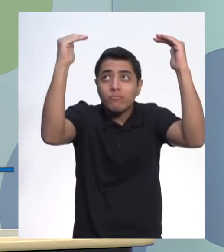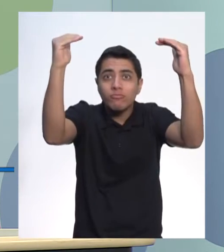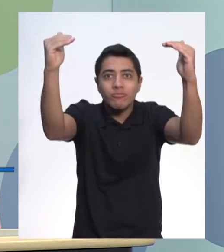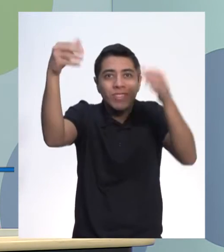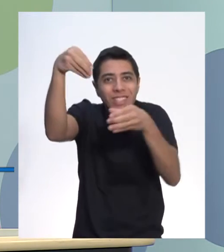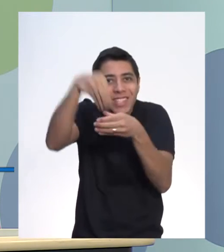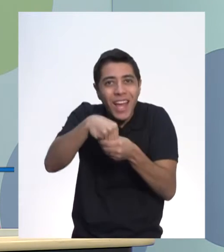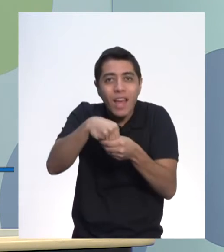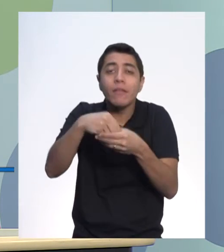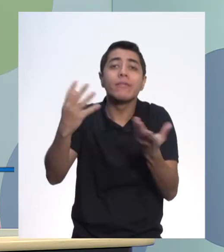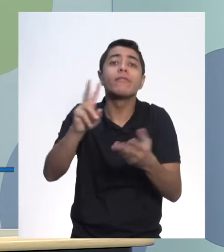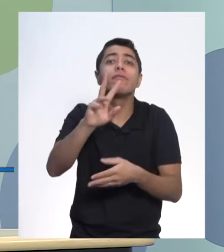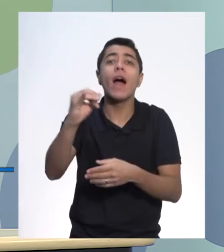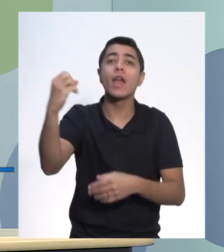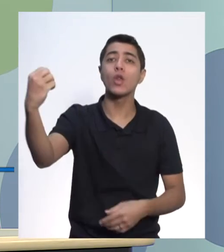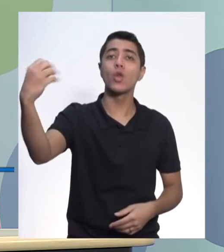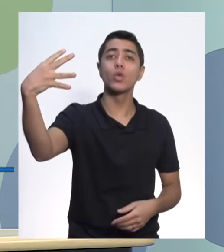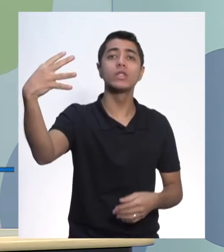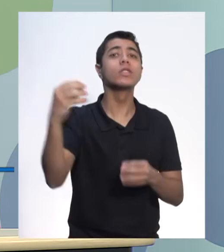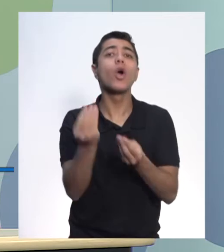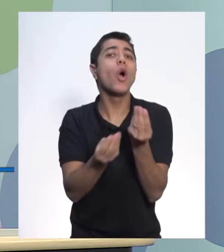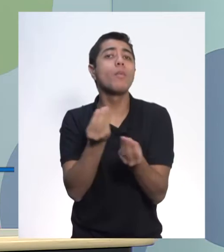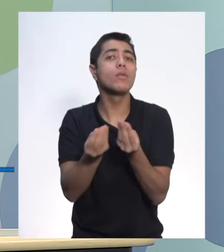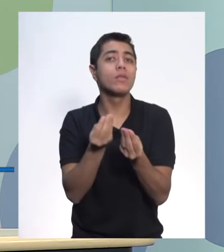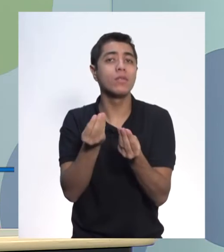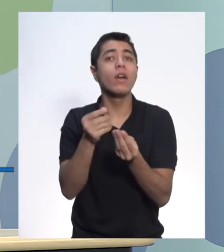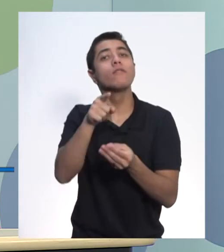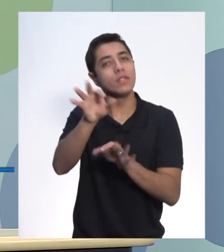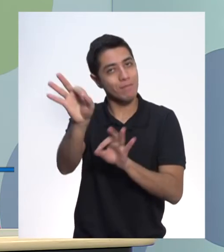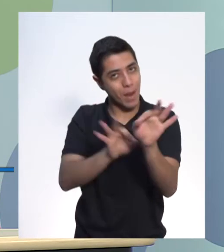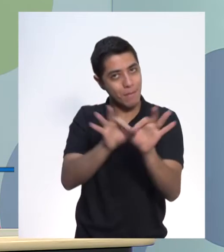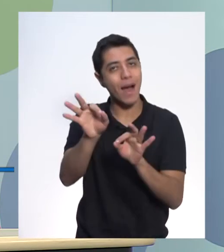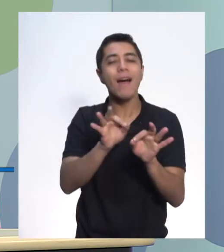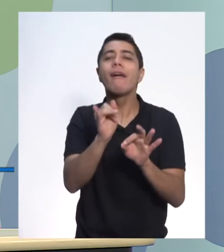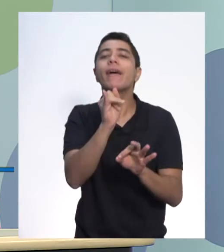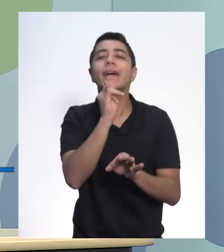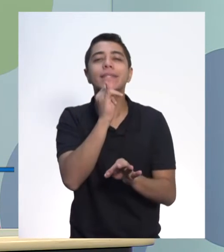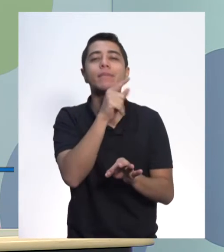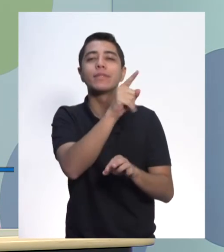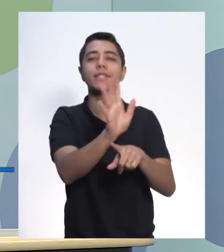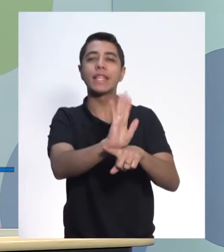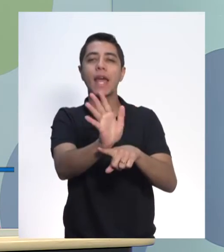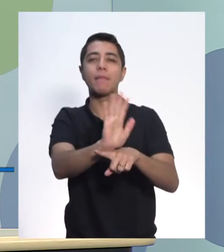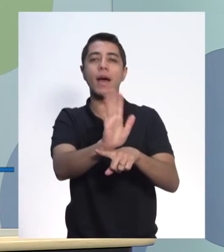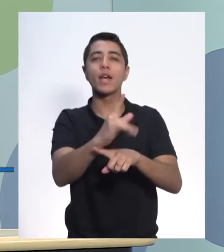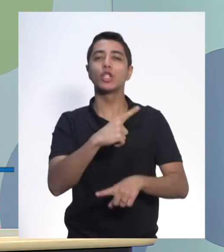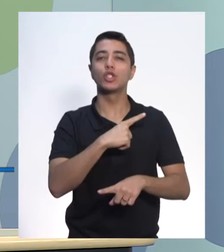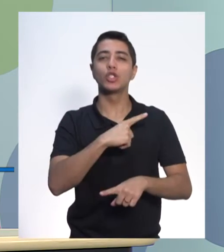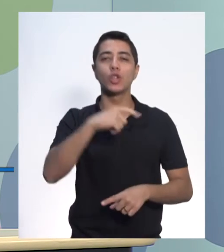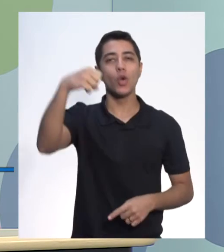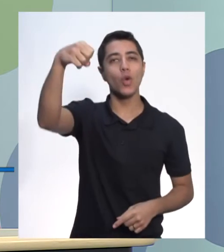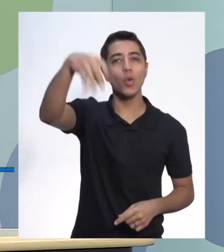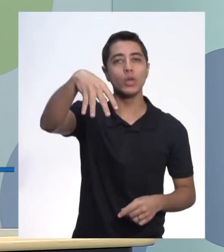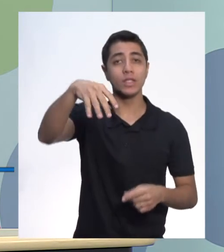do cinema, né? Aquela luz que preenche a cena. Então, quando a gente pensa em cinema, a gente pensa em luz de 3 pontos, né? A